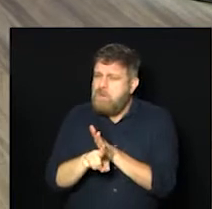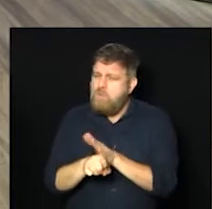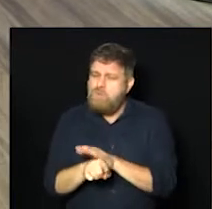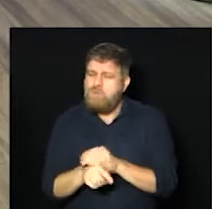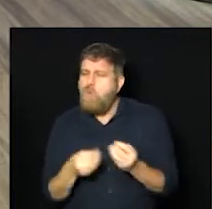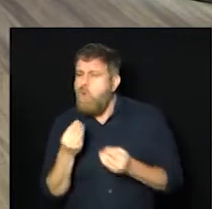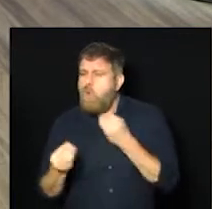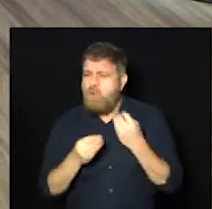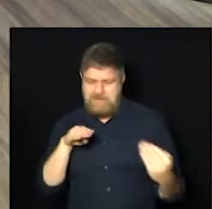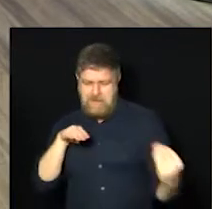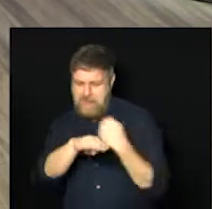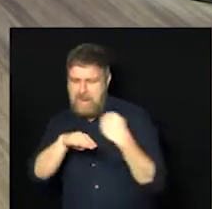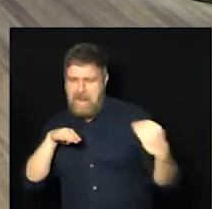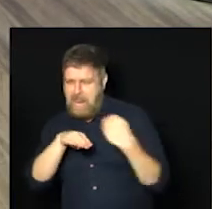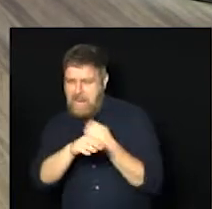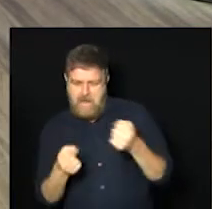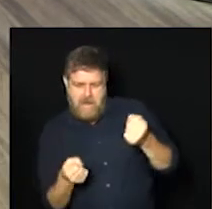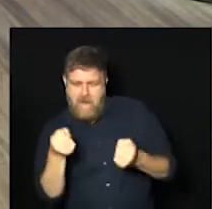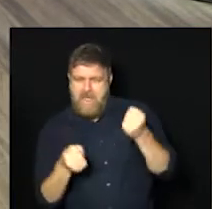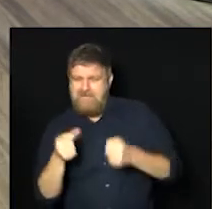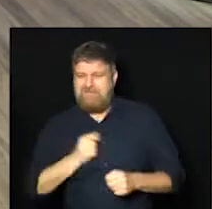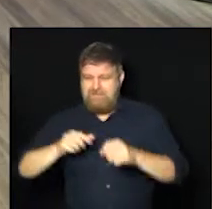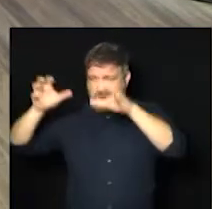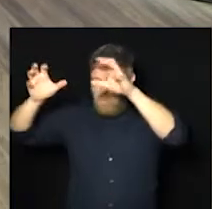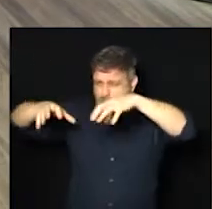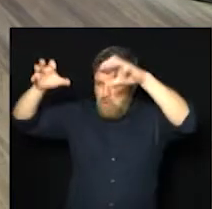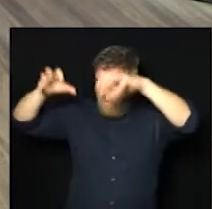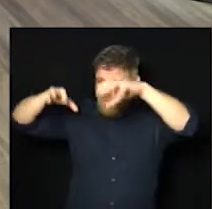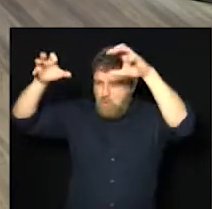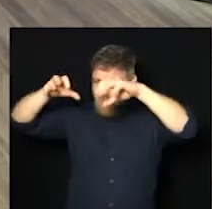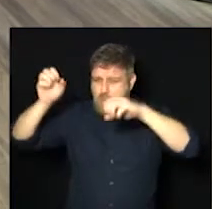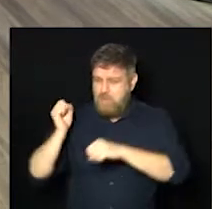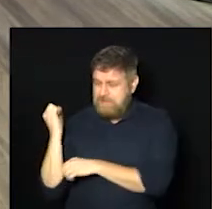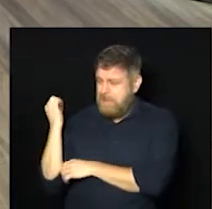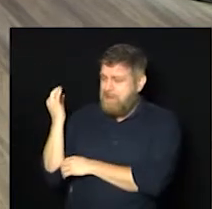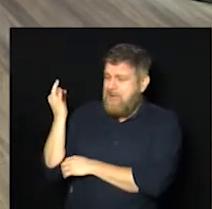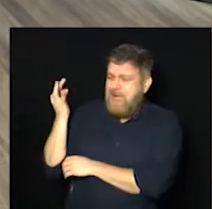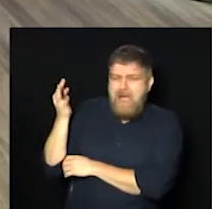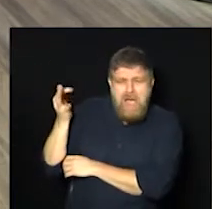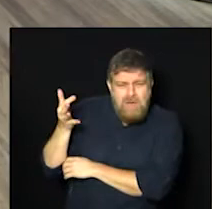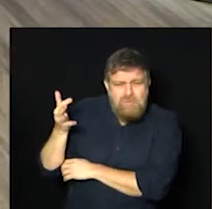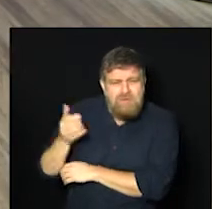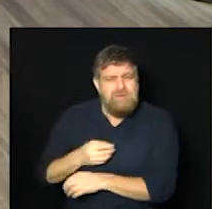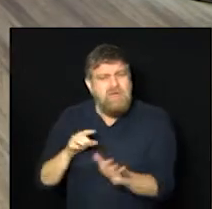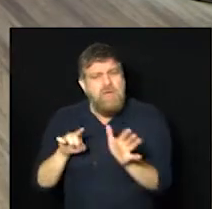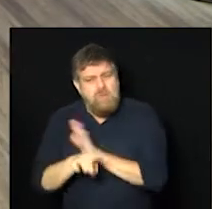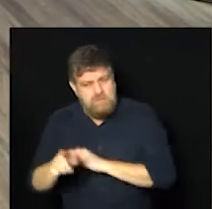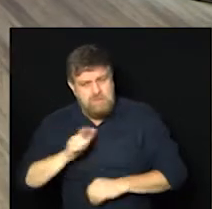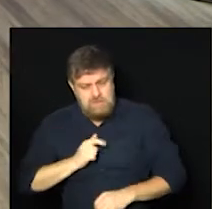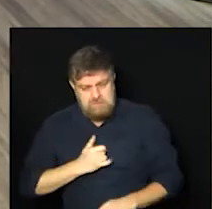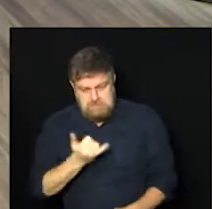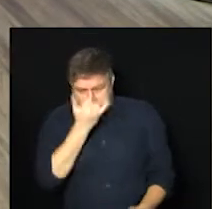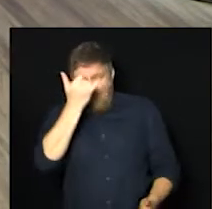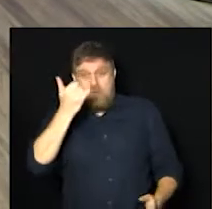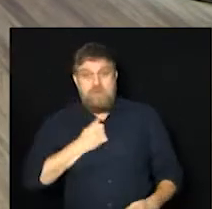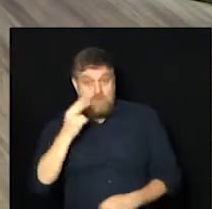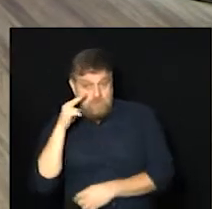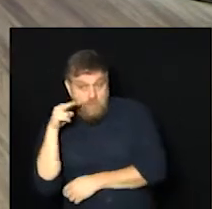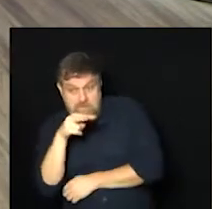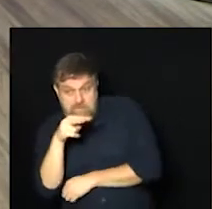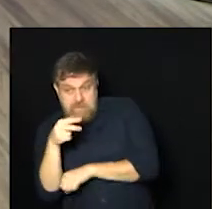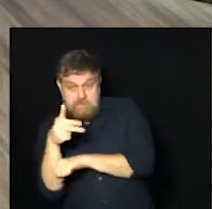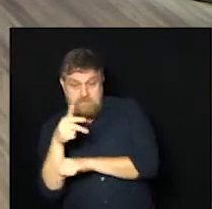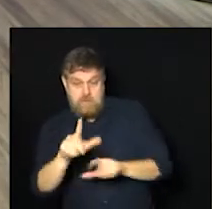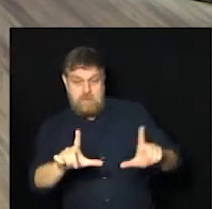trânsito da cidade, hein? Choveu em algumas regiões durante a madrugada. Será que isso tem algum impacto? Agora eu já estou vendo aqui na nossa